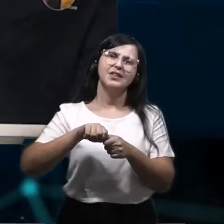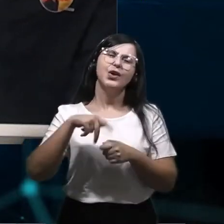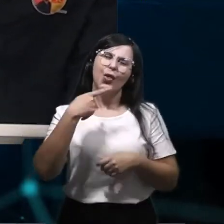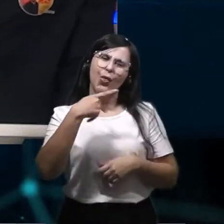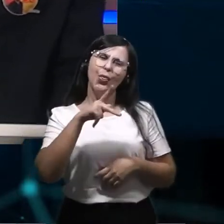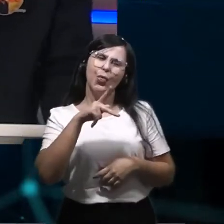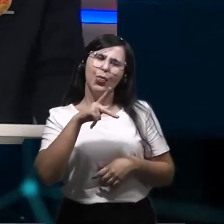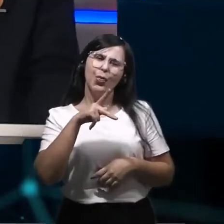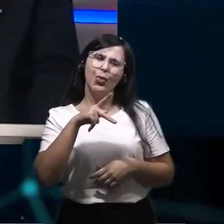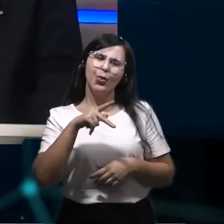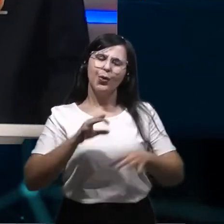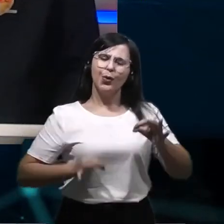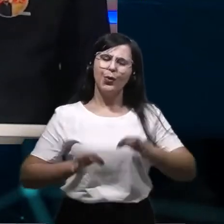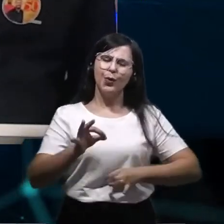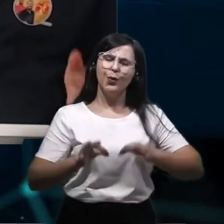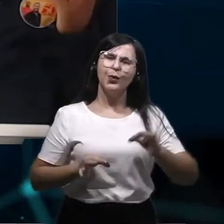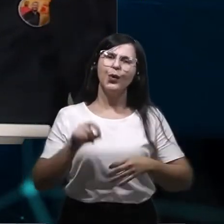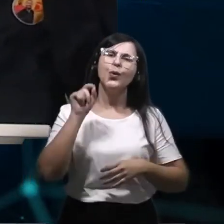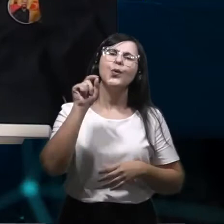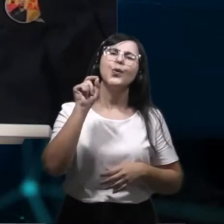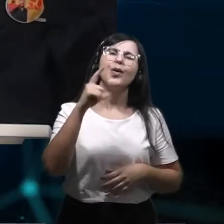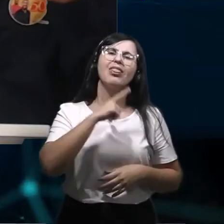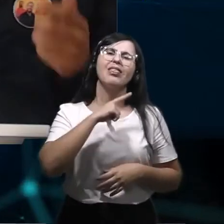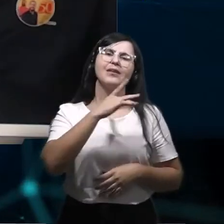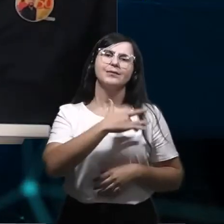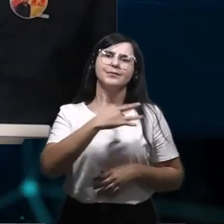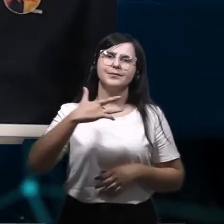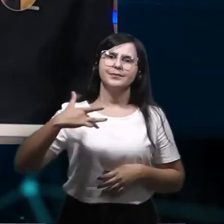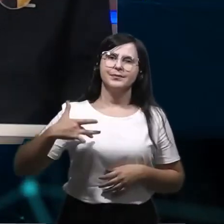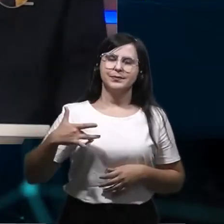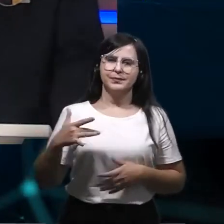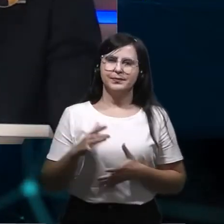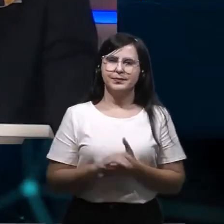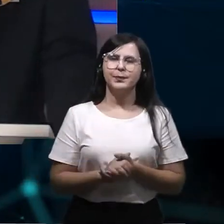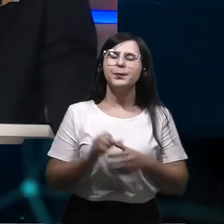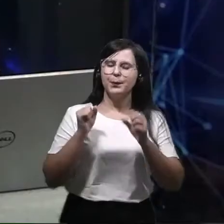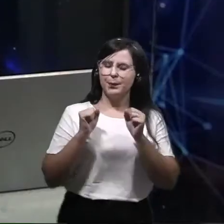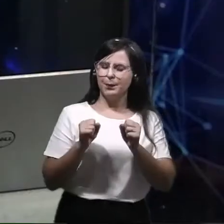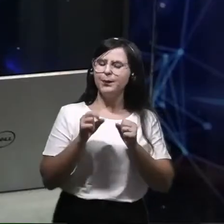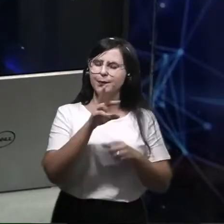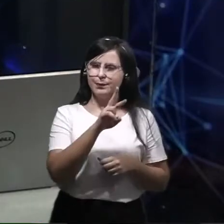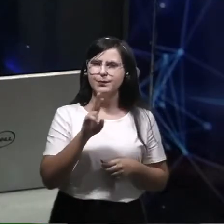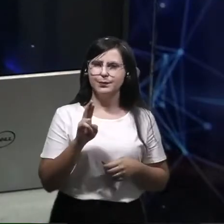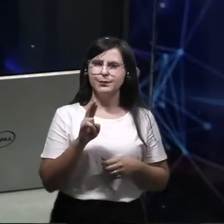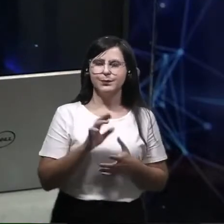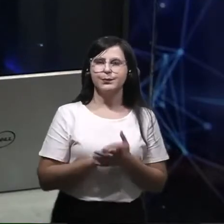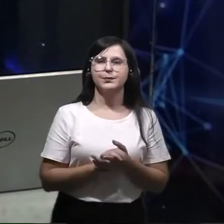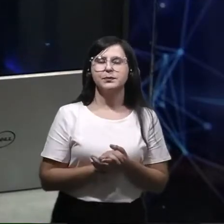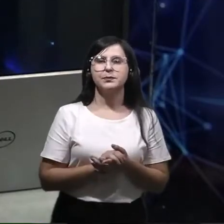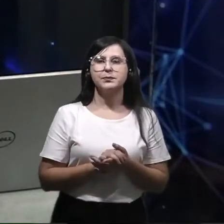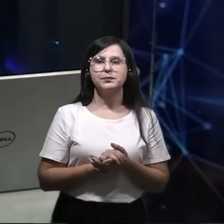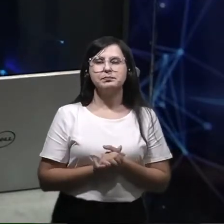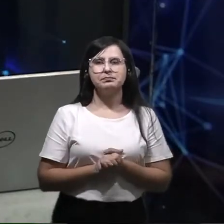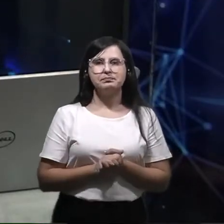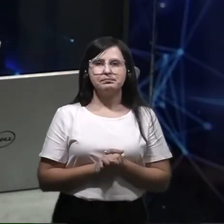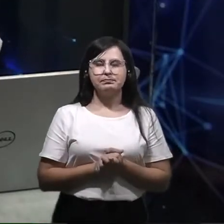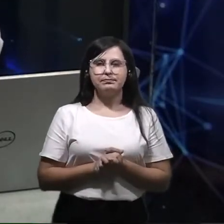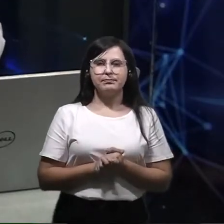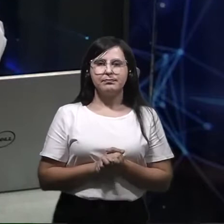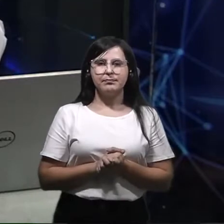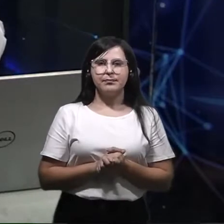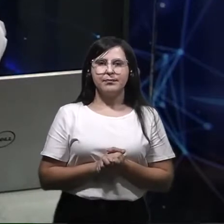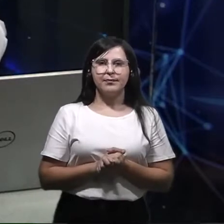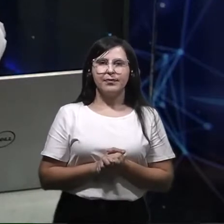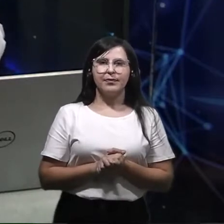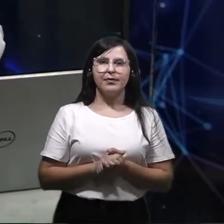governo para a saúde do município de Brejo do Amadeus? Candidato, dispõe de 1 minuto e 30 segundos para a resposta. Deixa eu